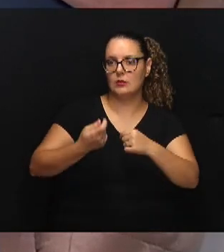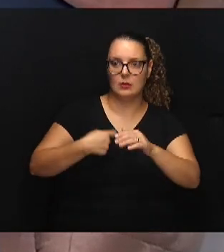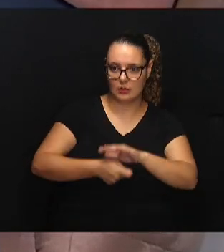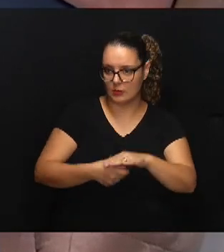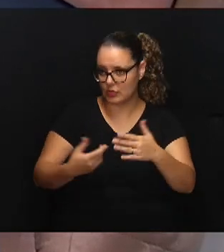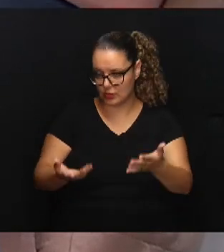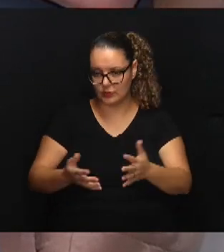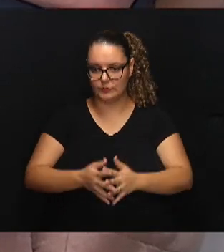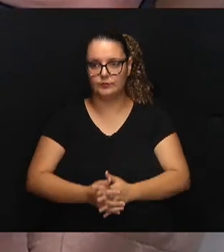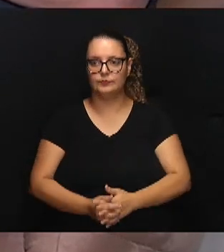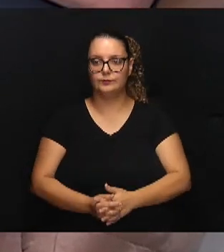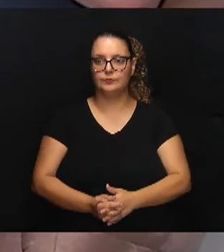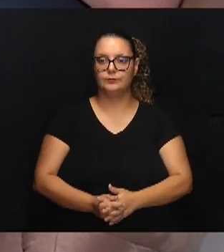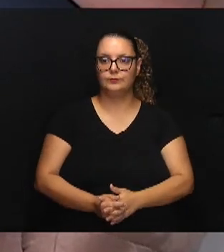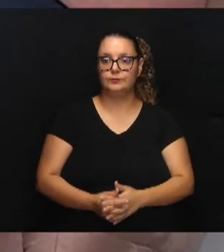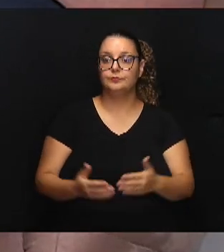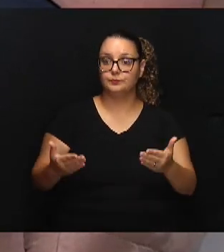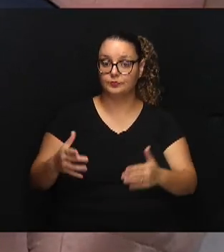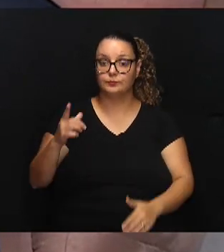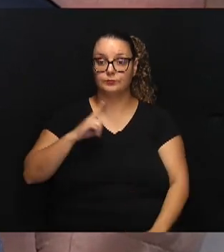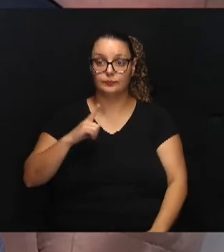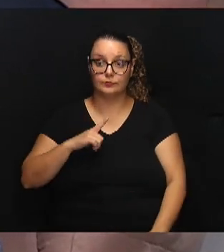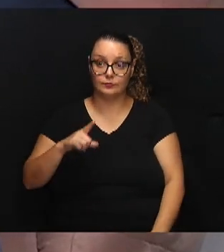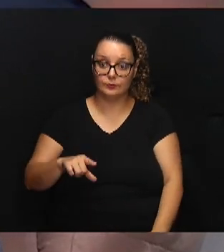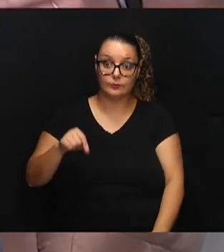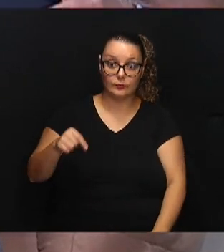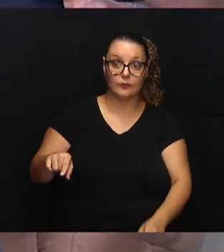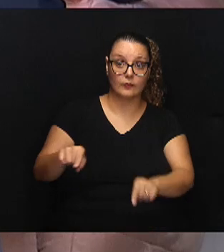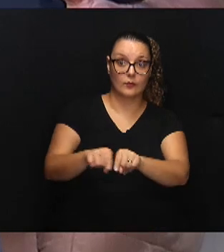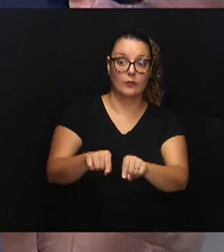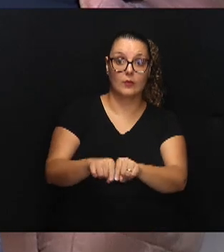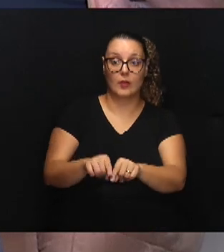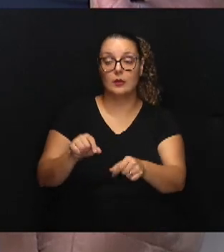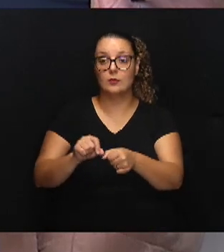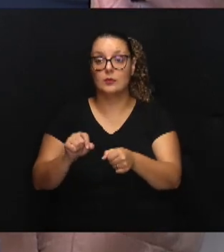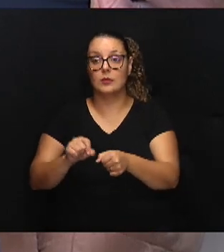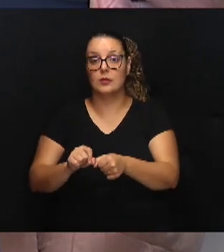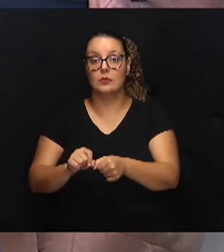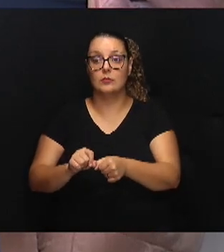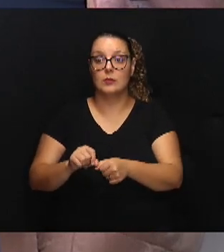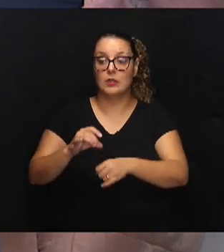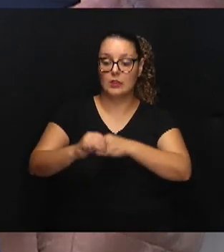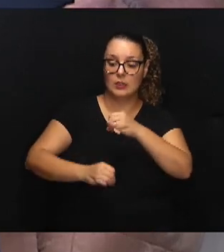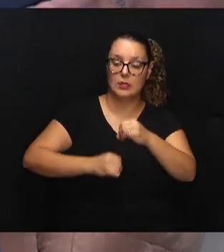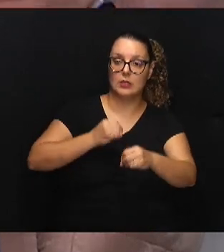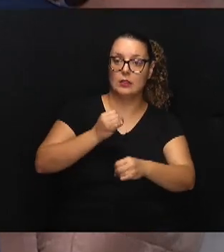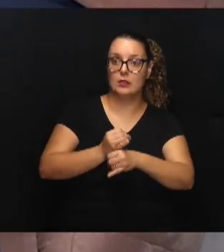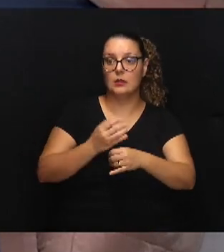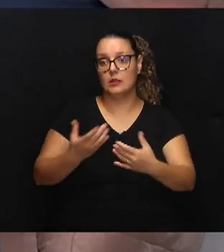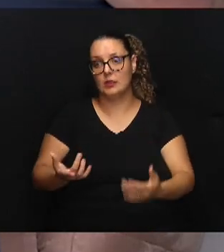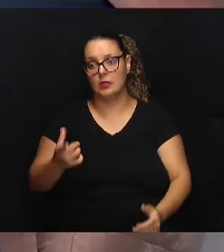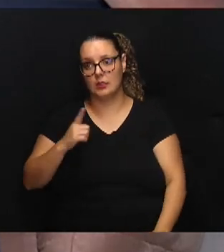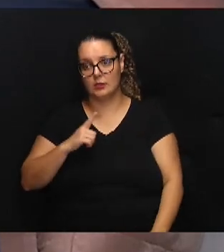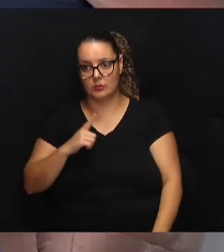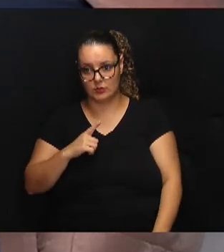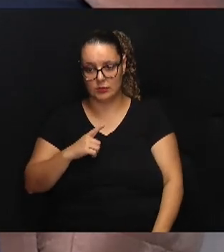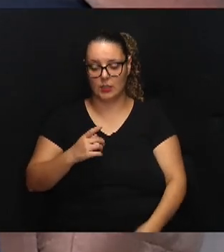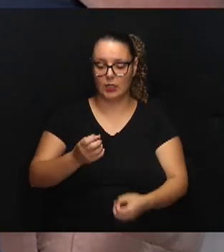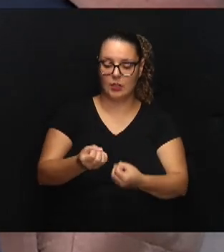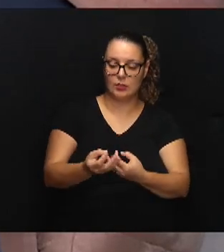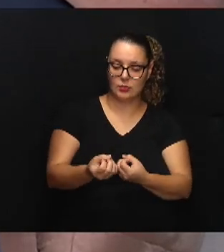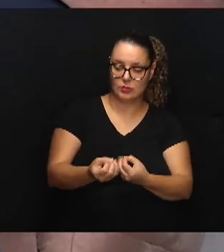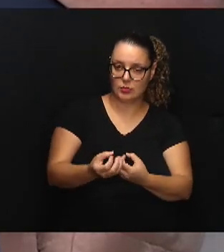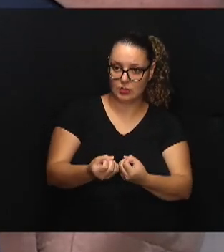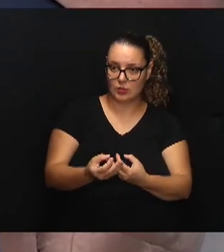vai. Agora, existe a opção de você também fazer por meio da internet, e aí você tem já as